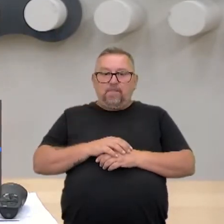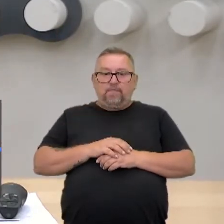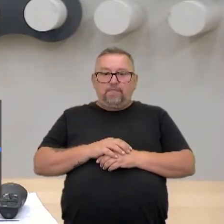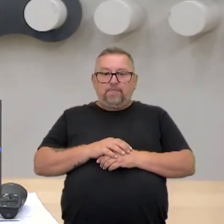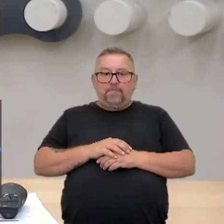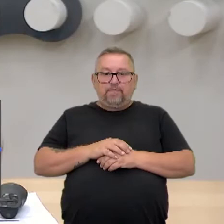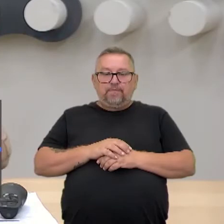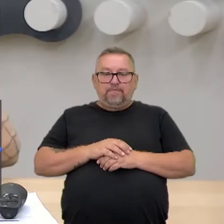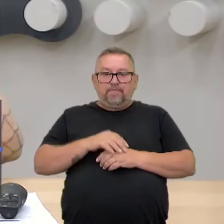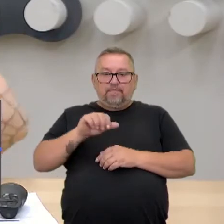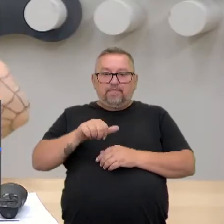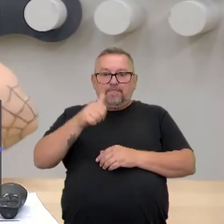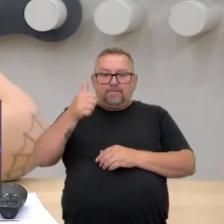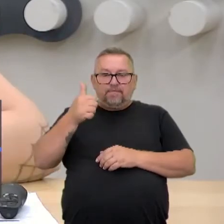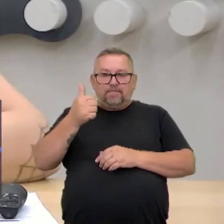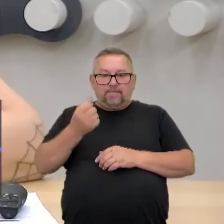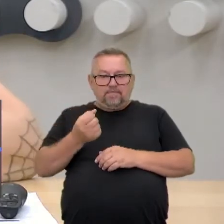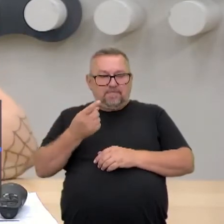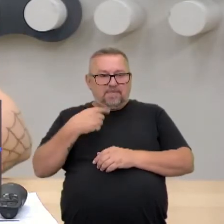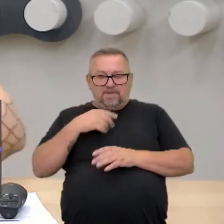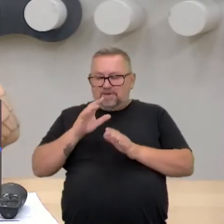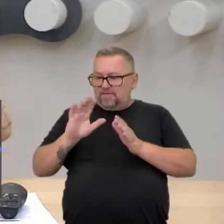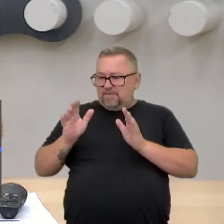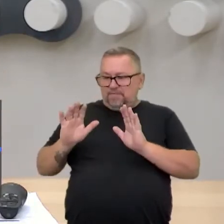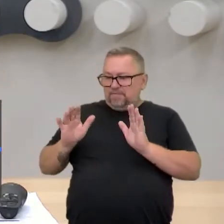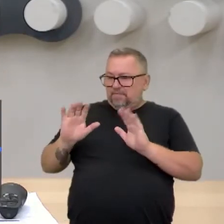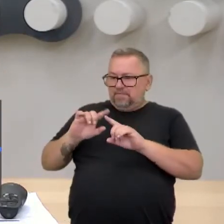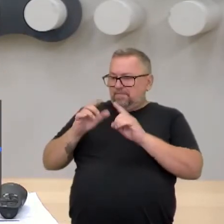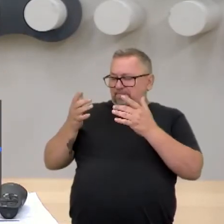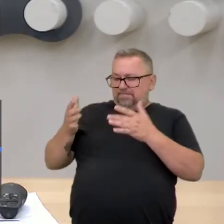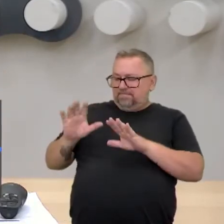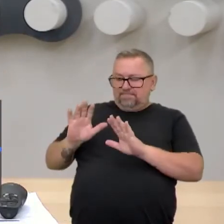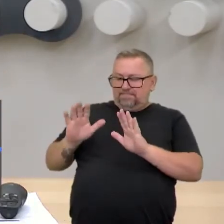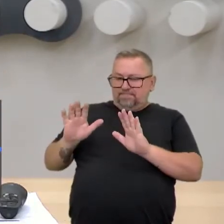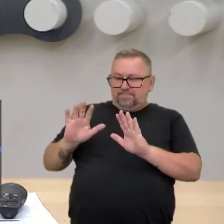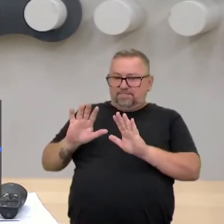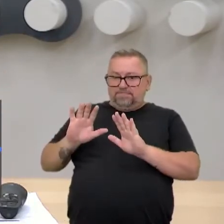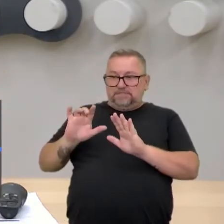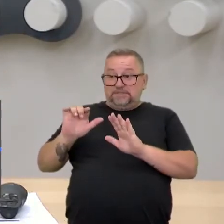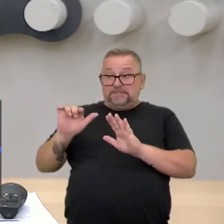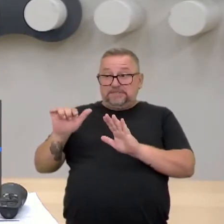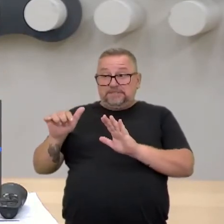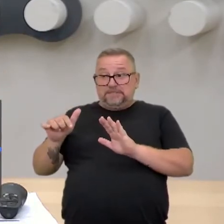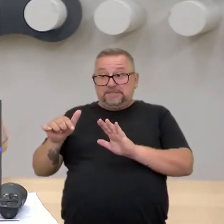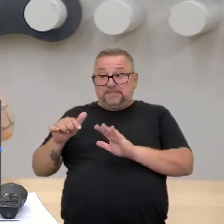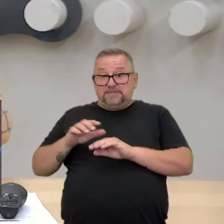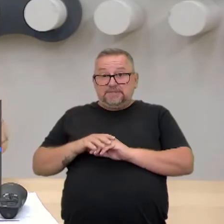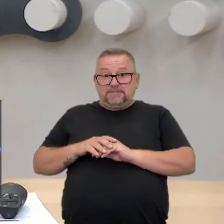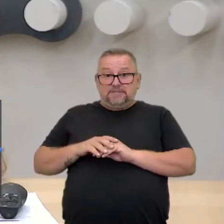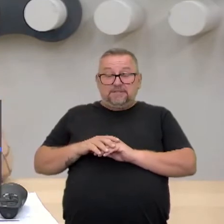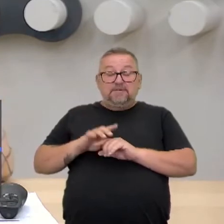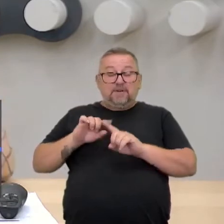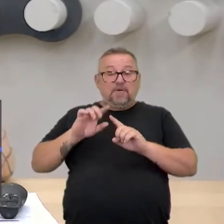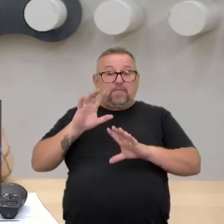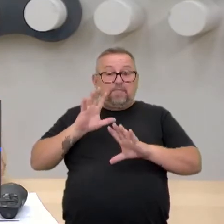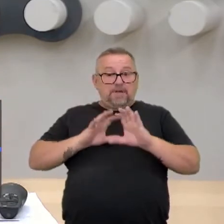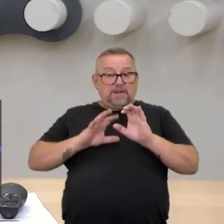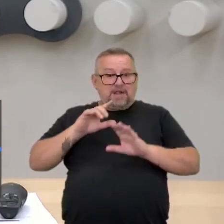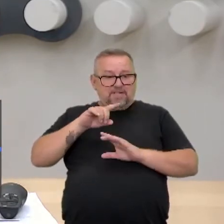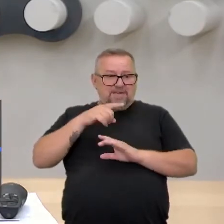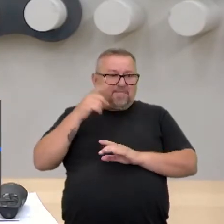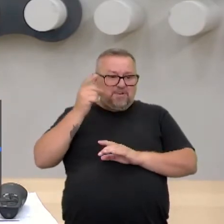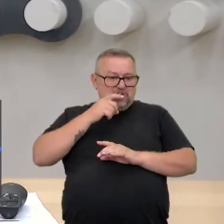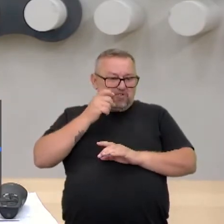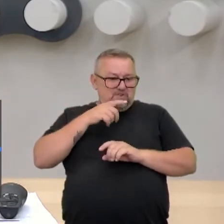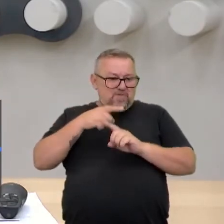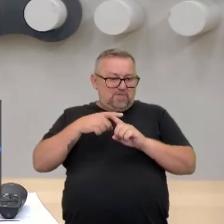é num primeiro momento hesitam muito no primeiro momento chegam a agredir esse filósofo achando que ele